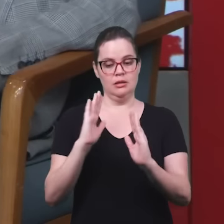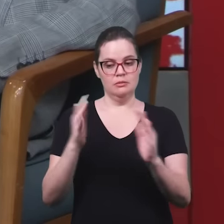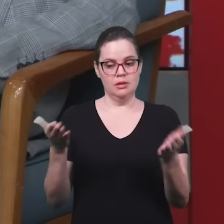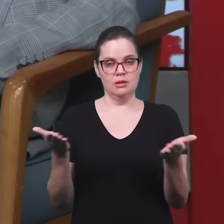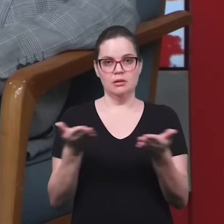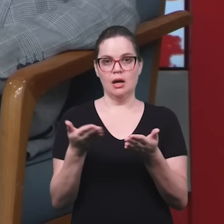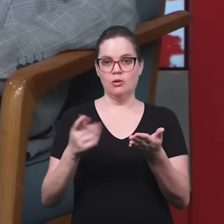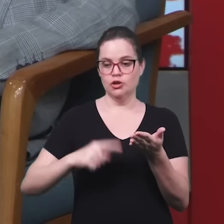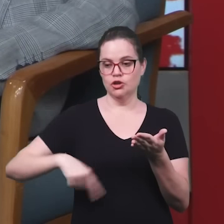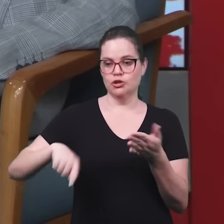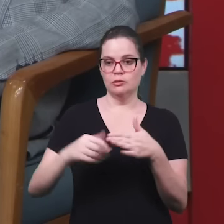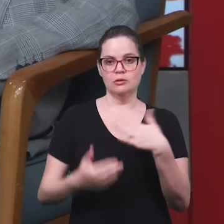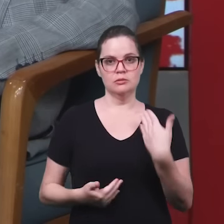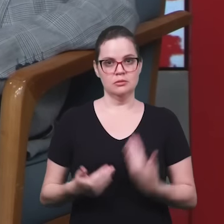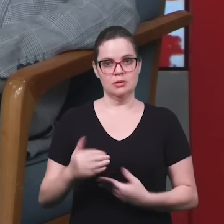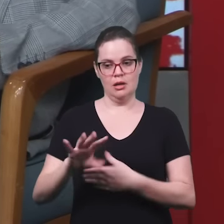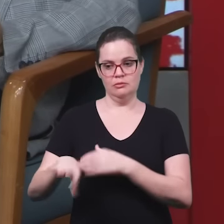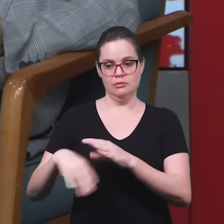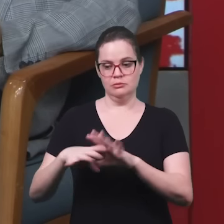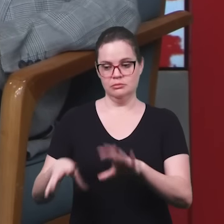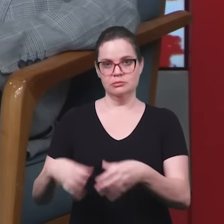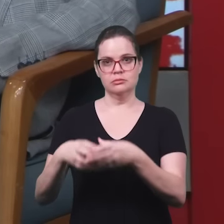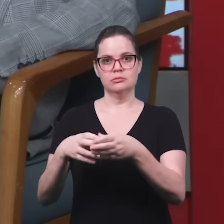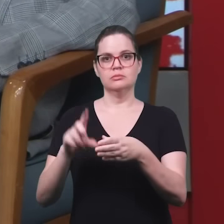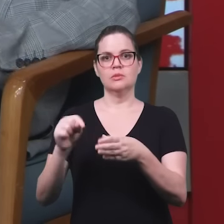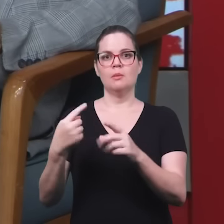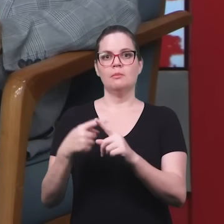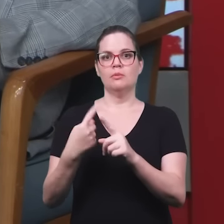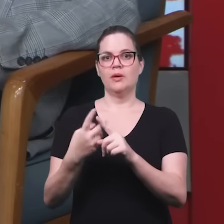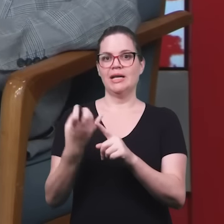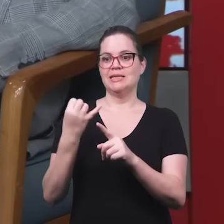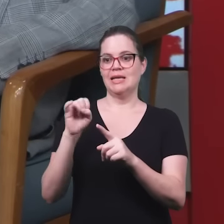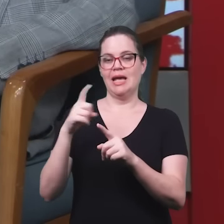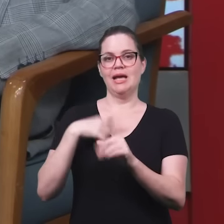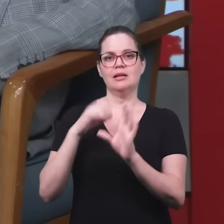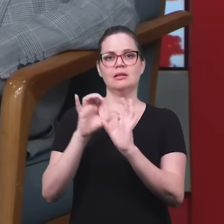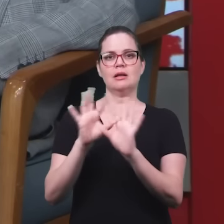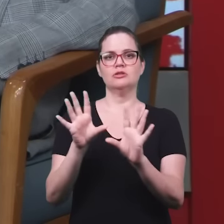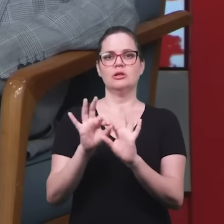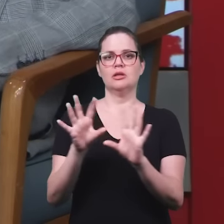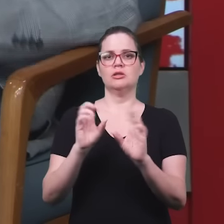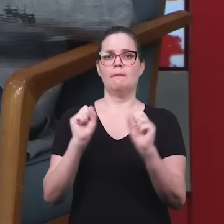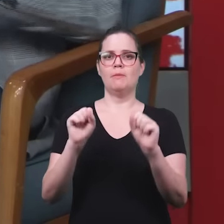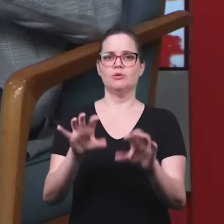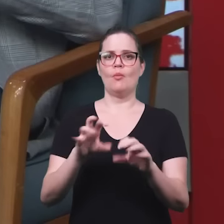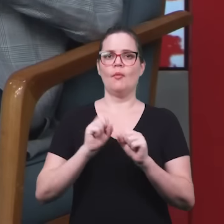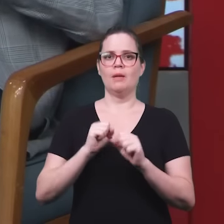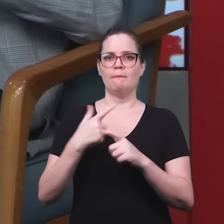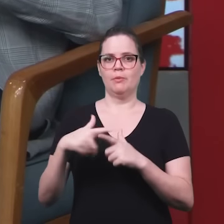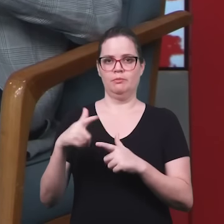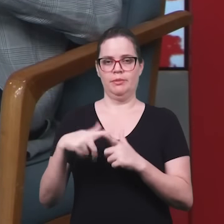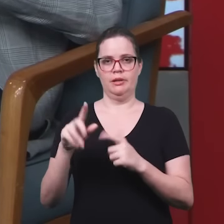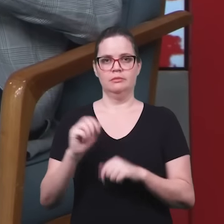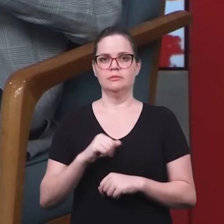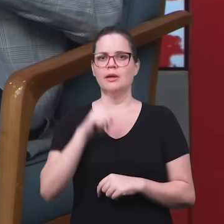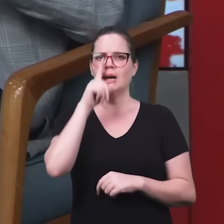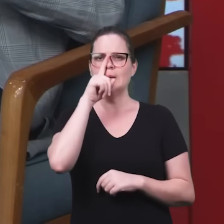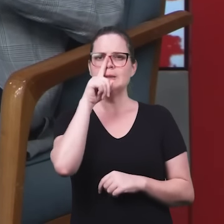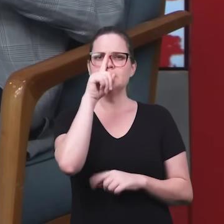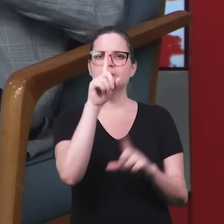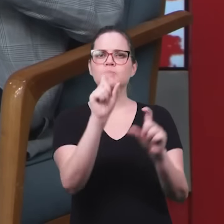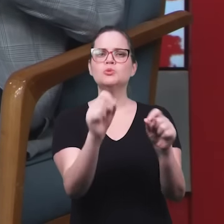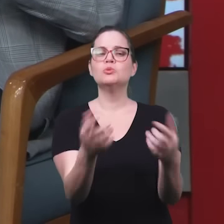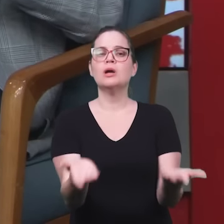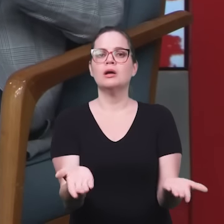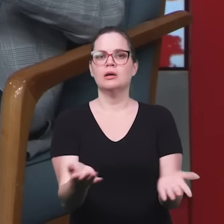risco que a igreja corre, com as suas predisposições, como já falei. O risco de que